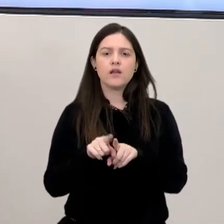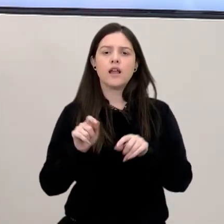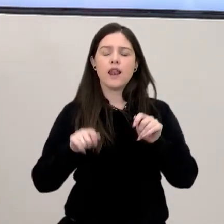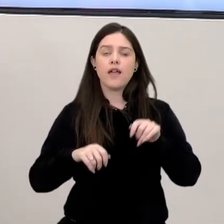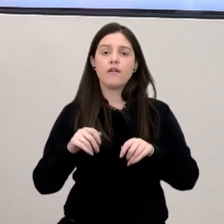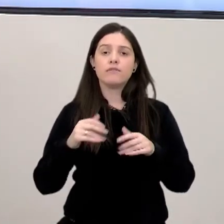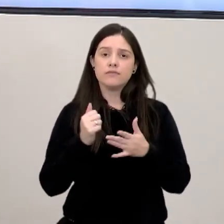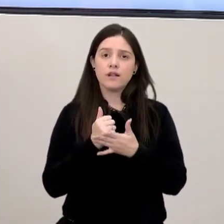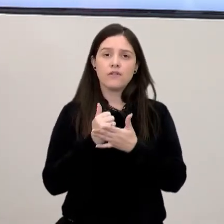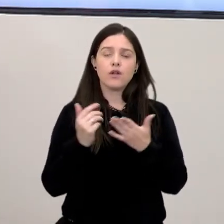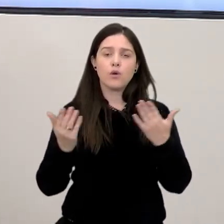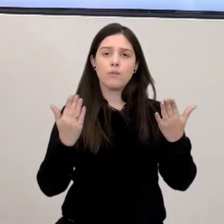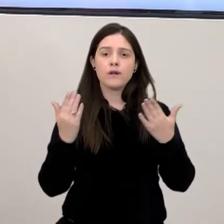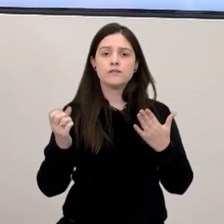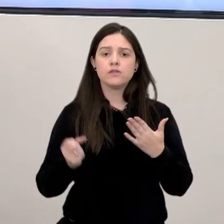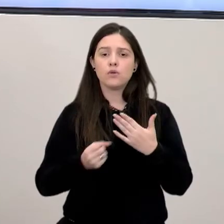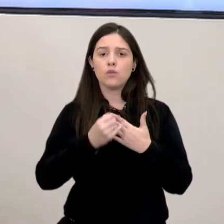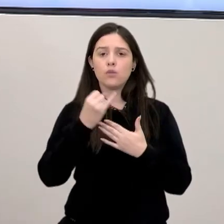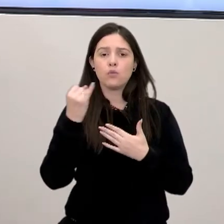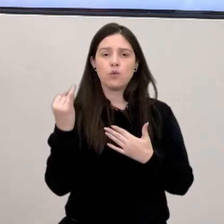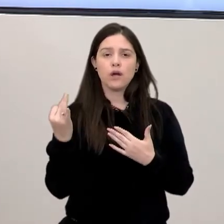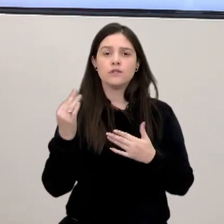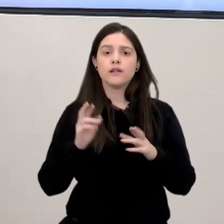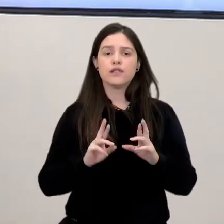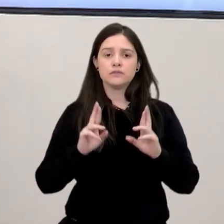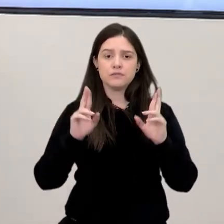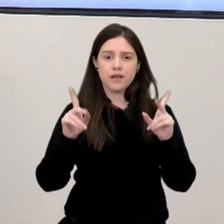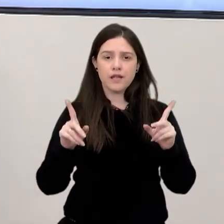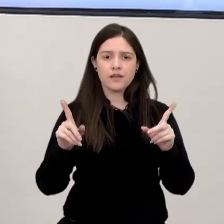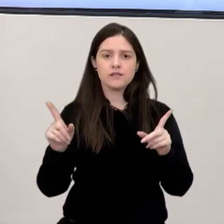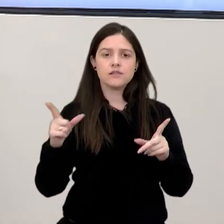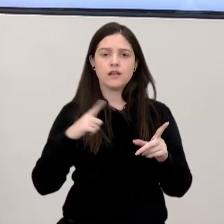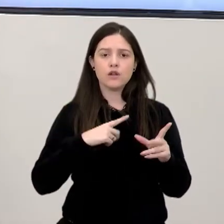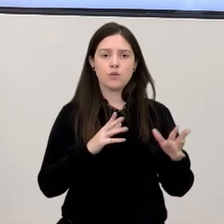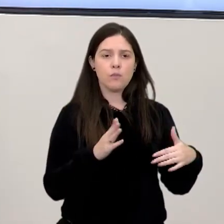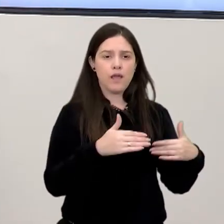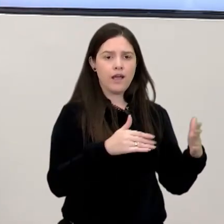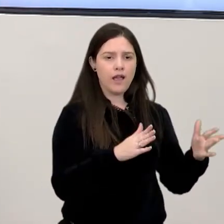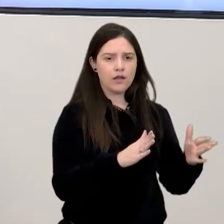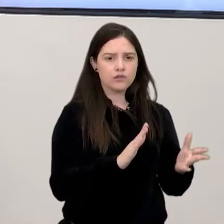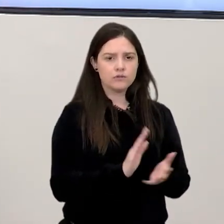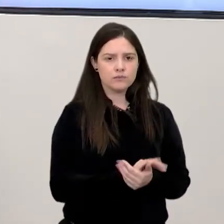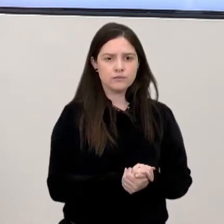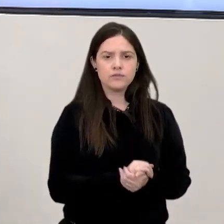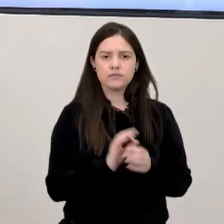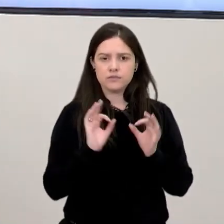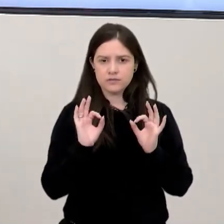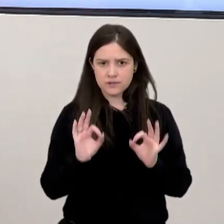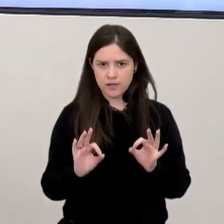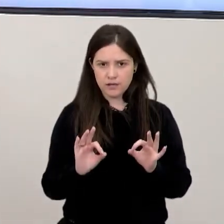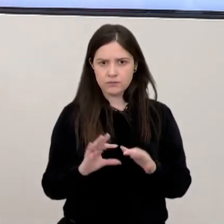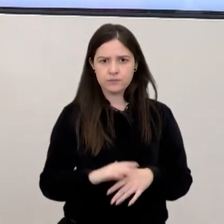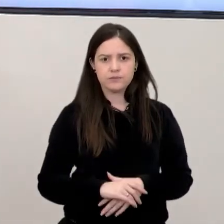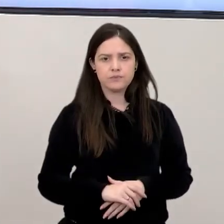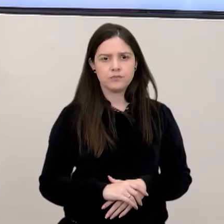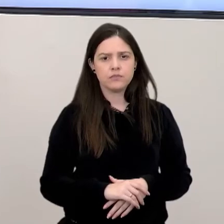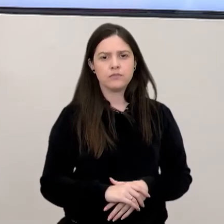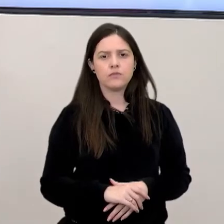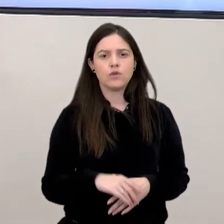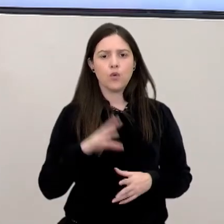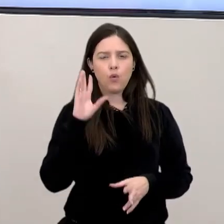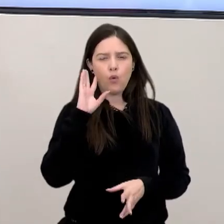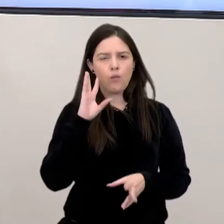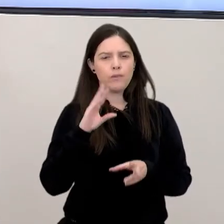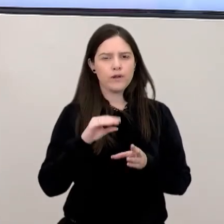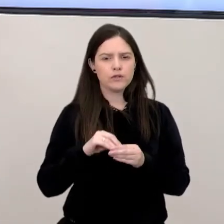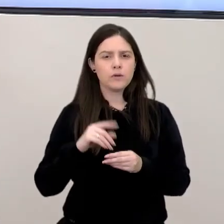comparação, né? A diferença de temperatura entre uma caixa e outra. Tá certo? Espero que vocês tenham compreendido.